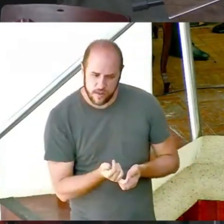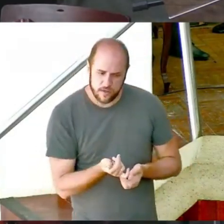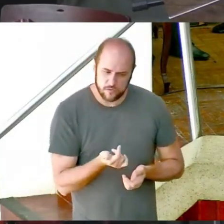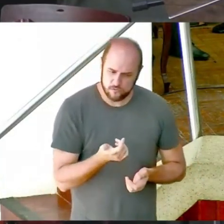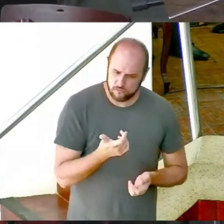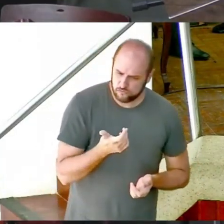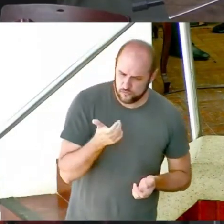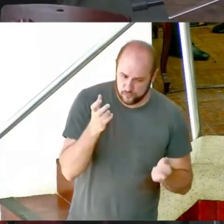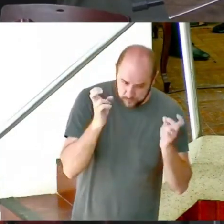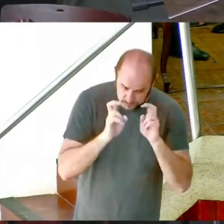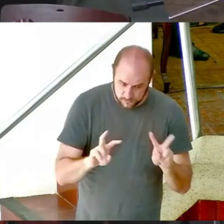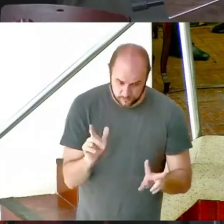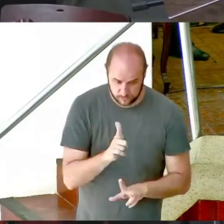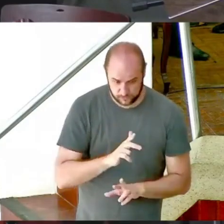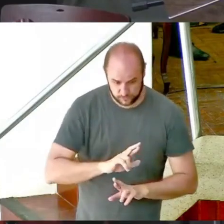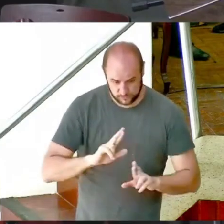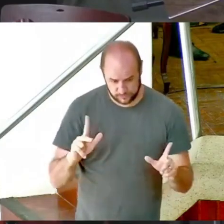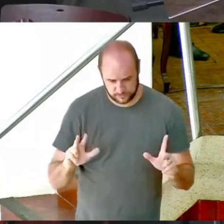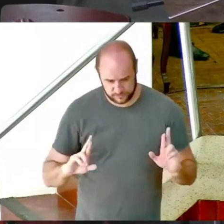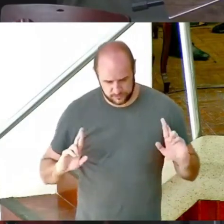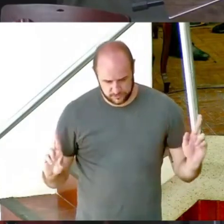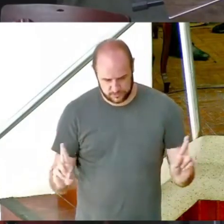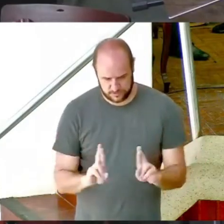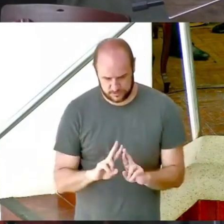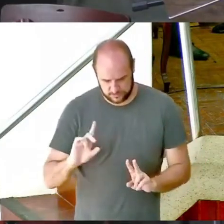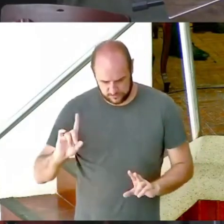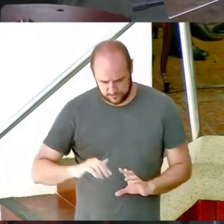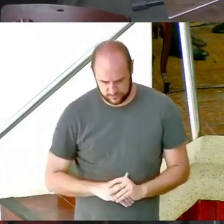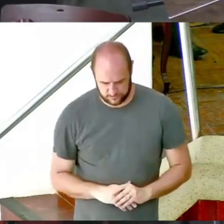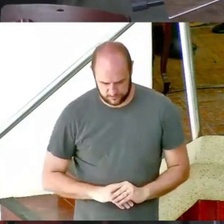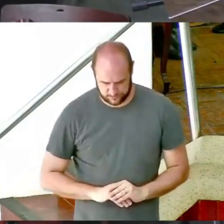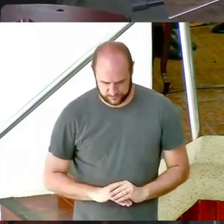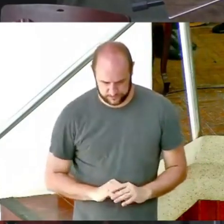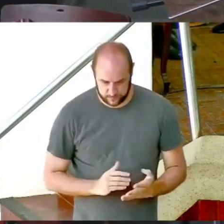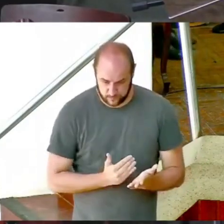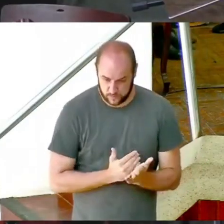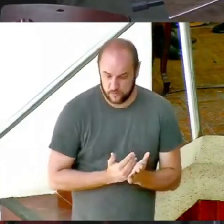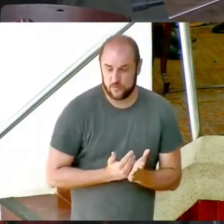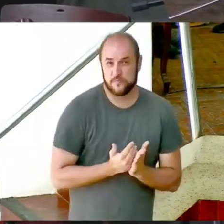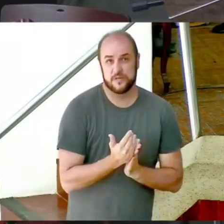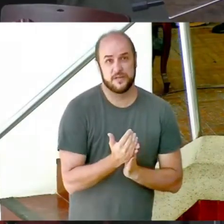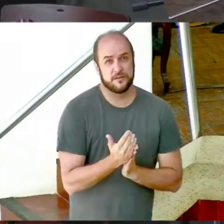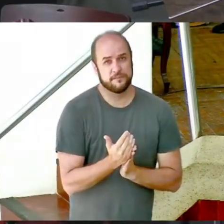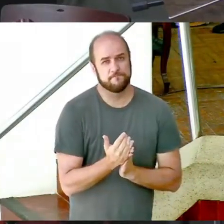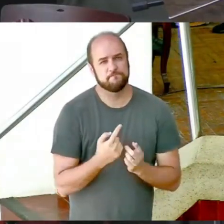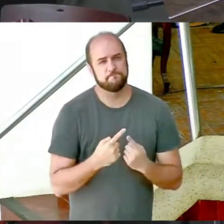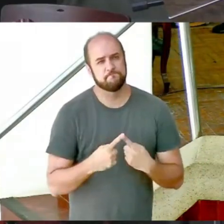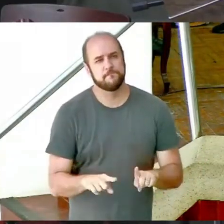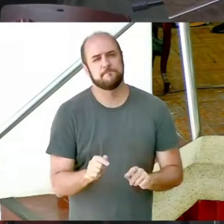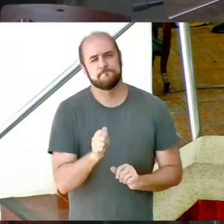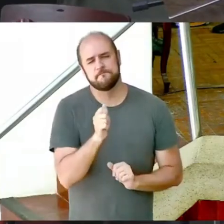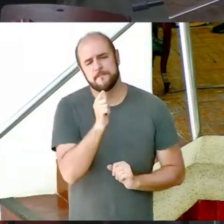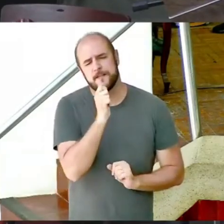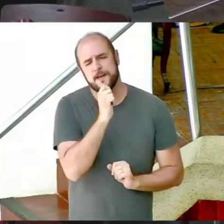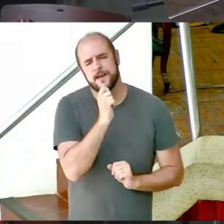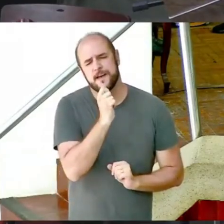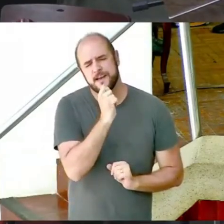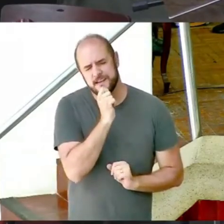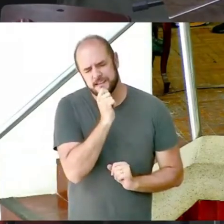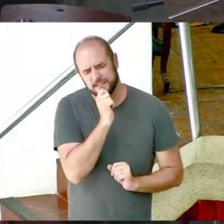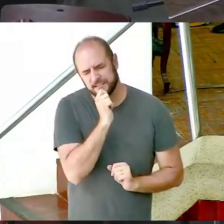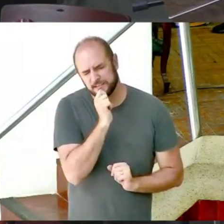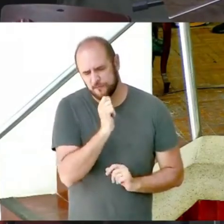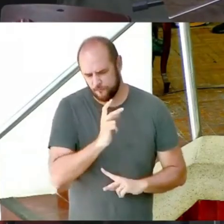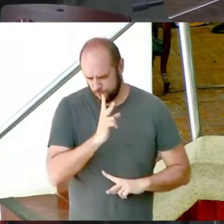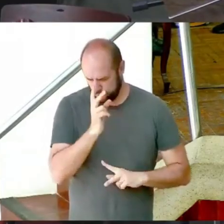do reino de Deus. Algo que começou, mas ainda está latente.